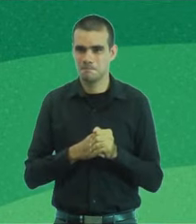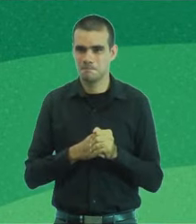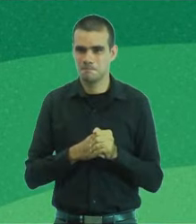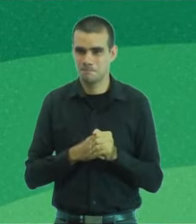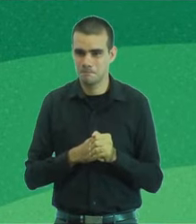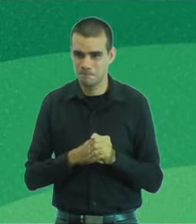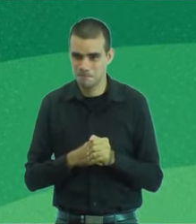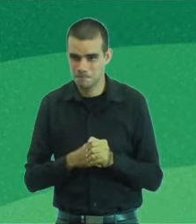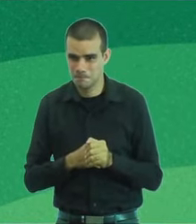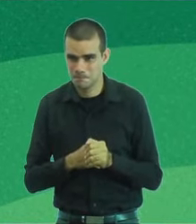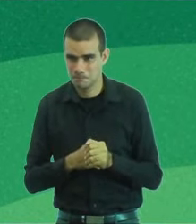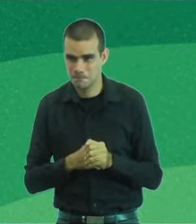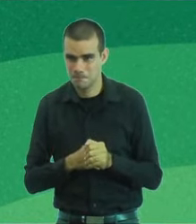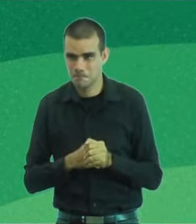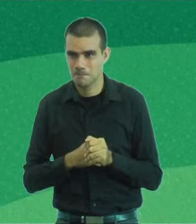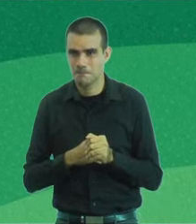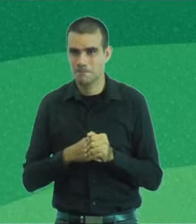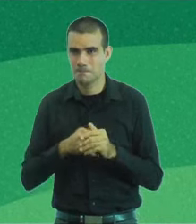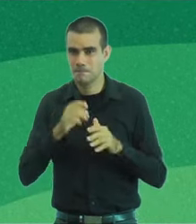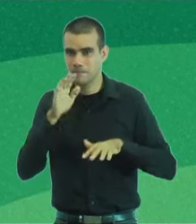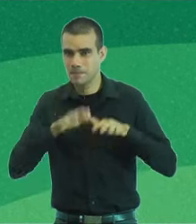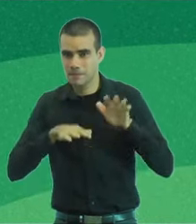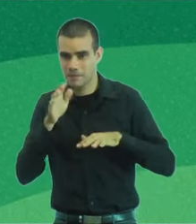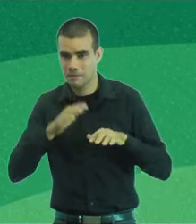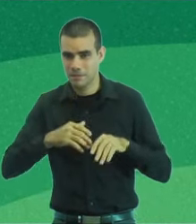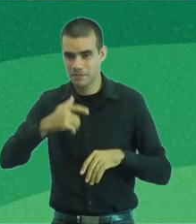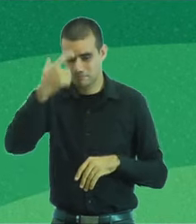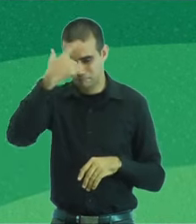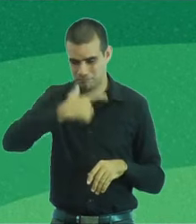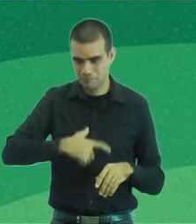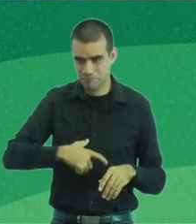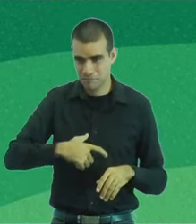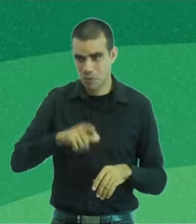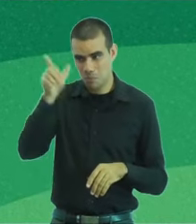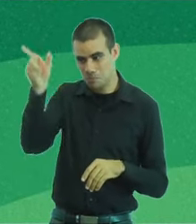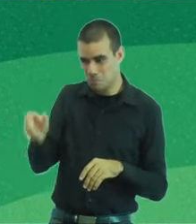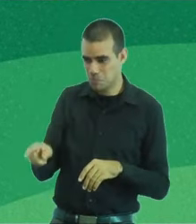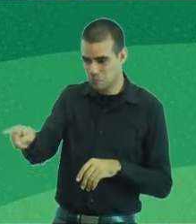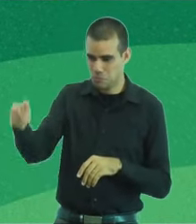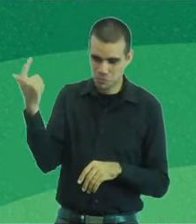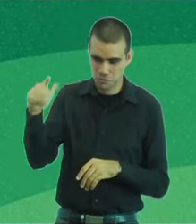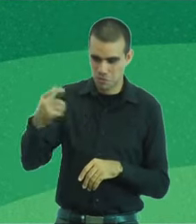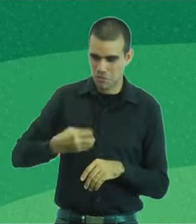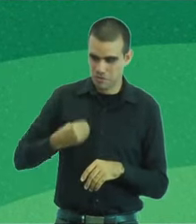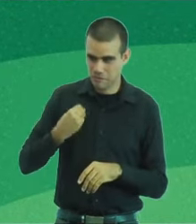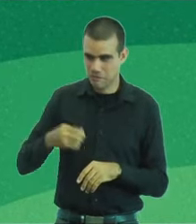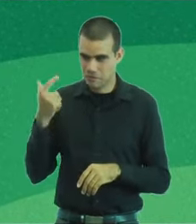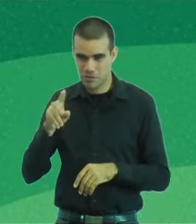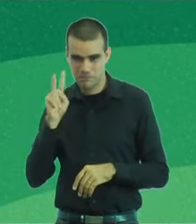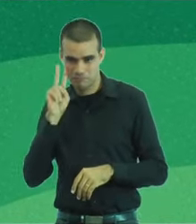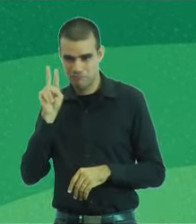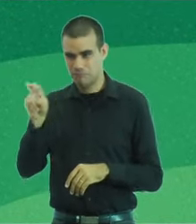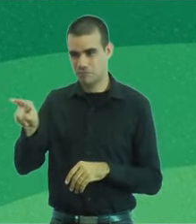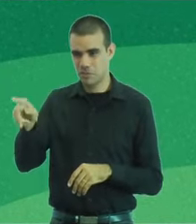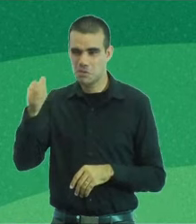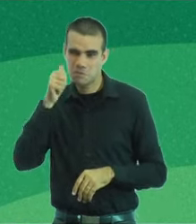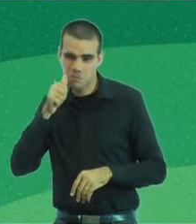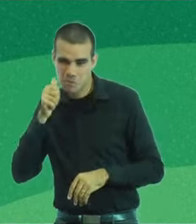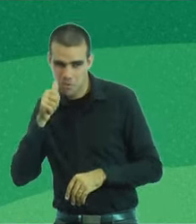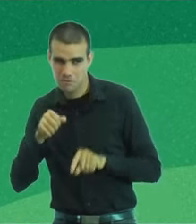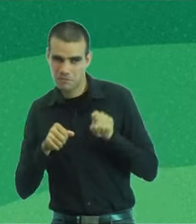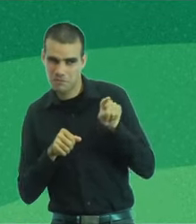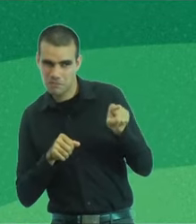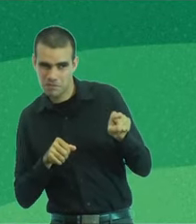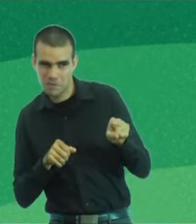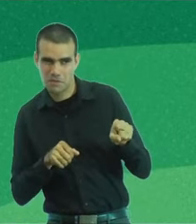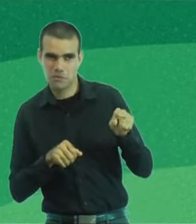a gente Em alguns momentos nega a própria existência da outra pessoa sabe eu não te enxergo porque tu é mulher eu não te